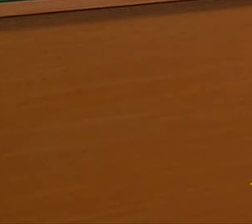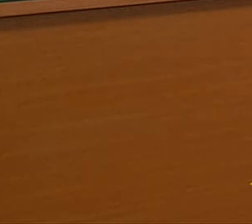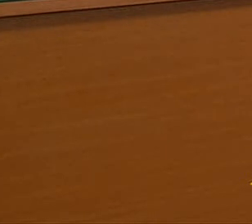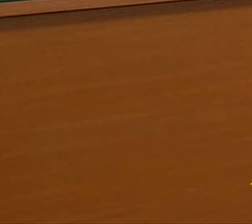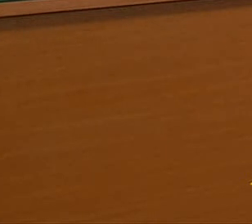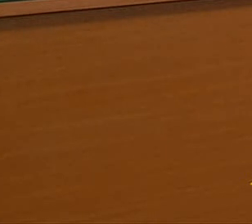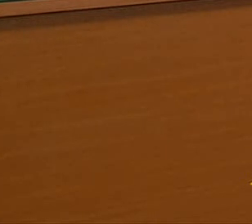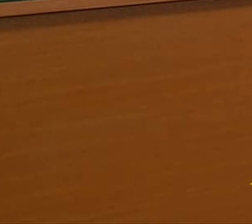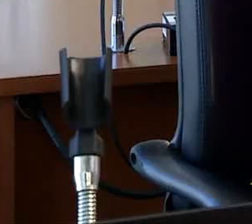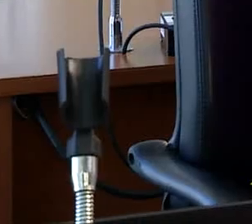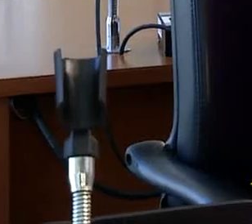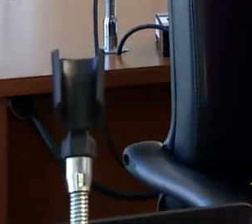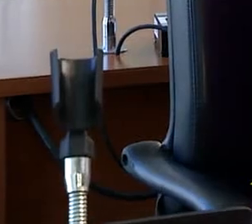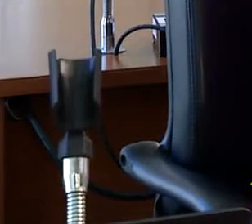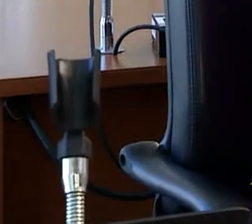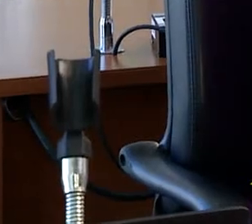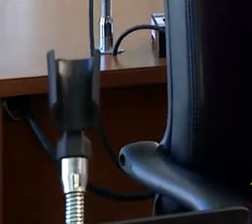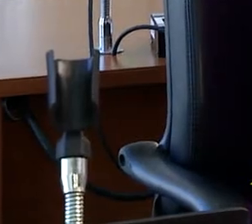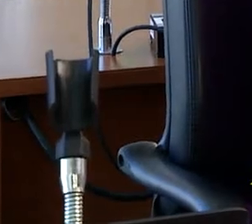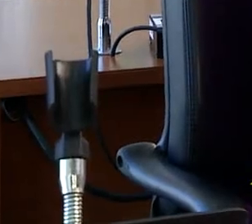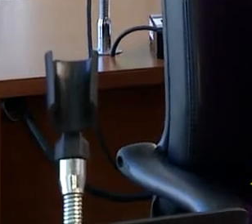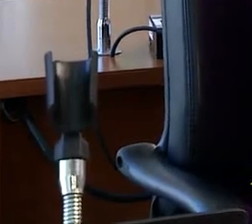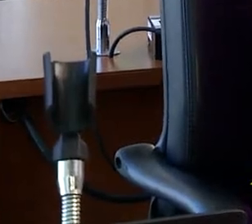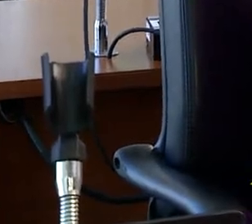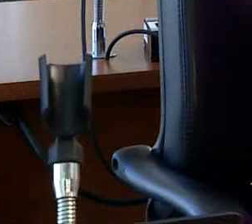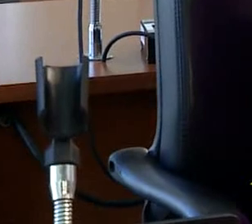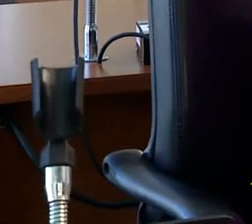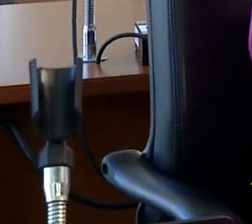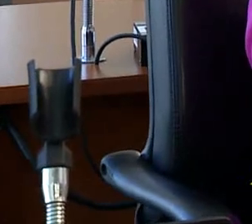Quantas vezes, porque eu me criei naquela região, quantas vezes